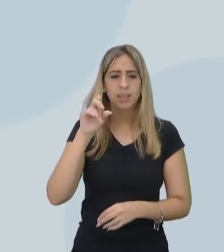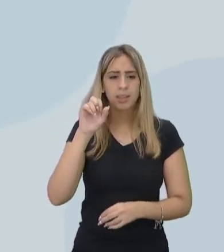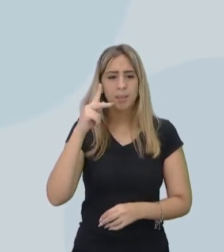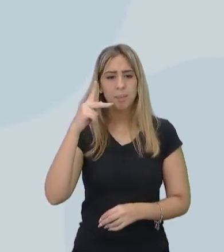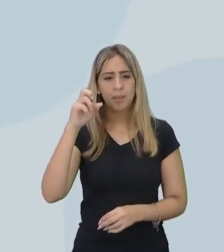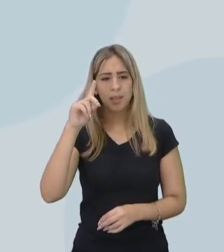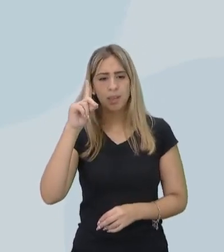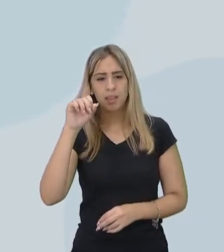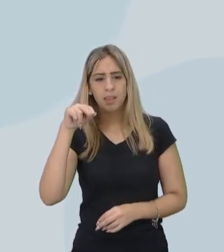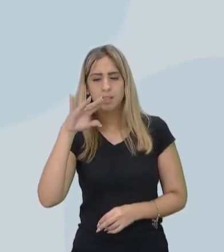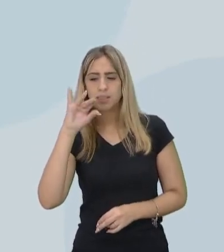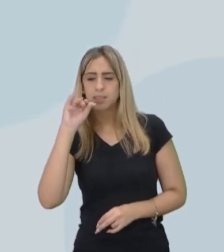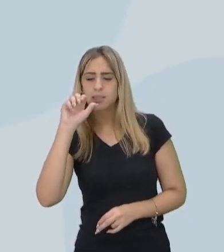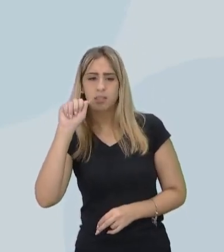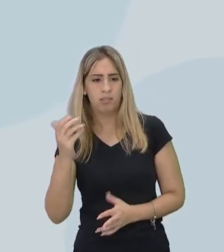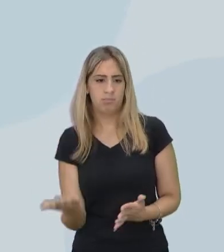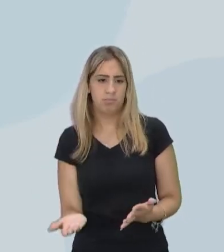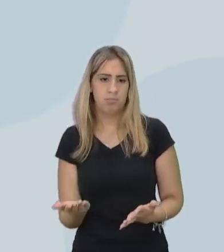você vai fazer uma aula